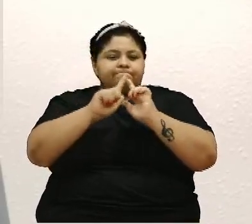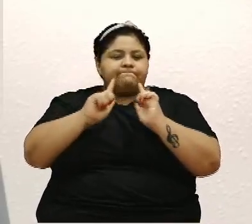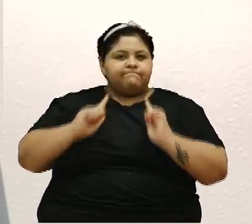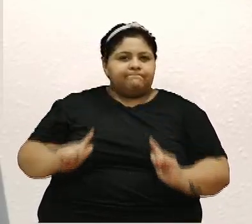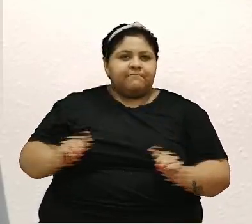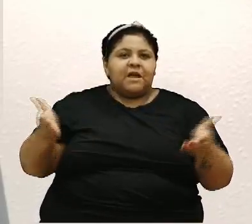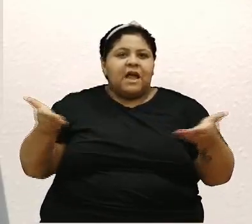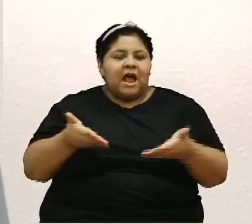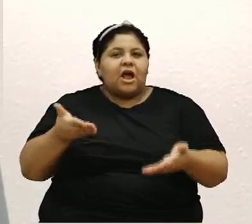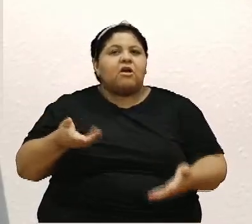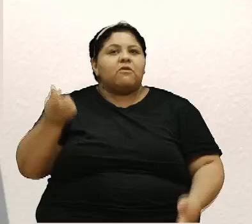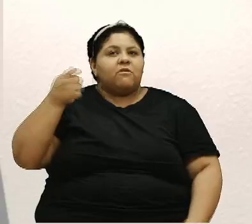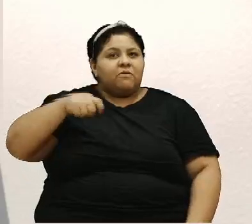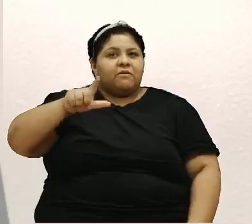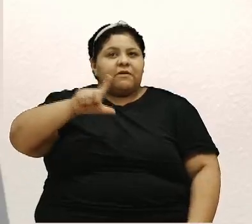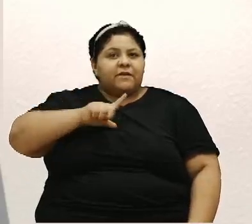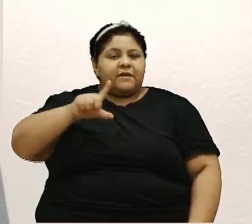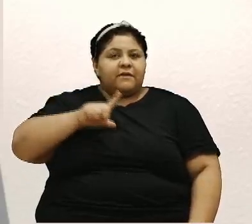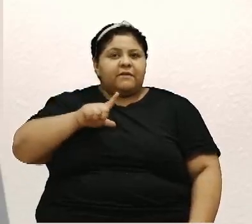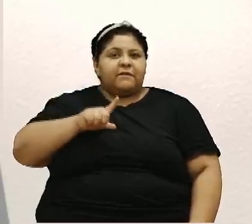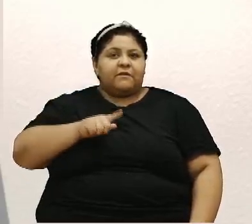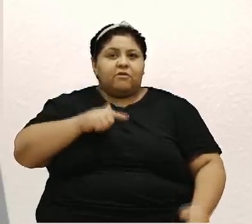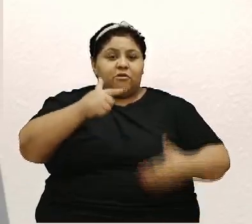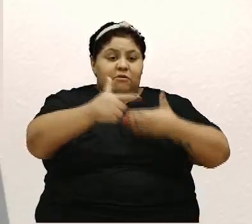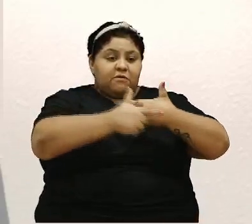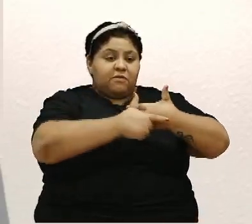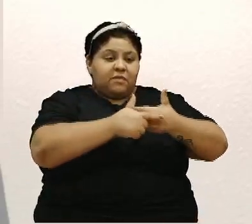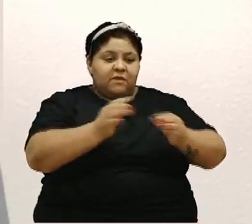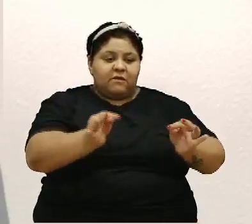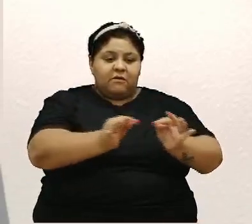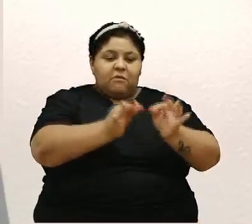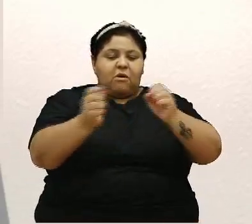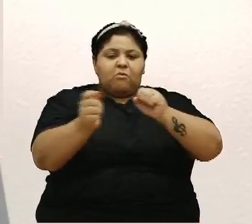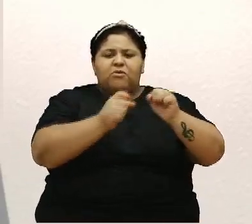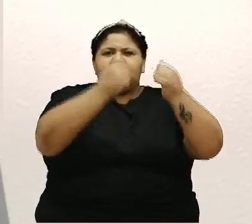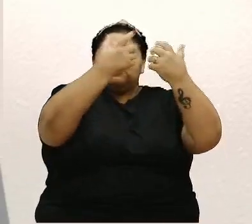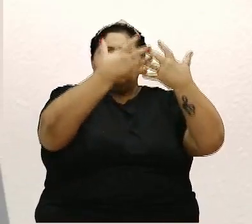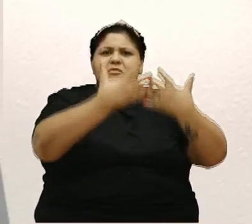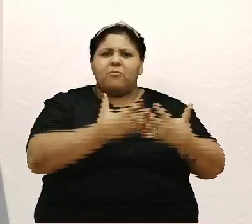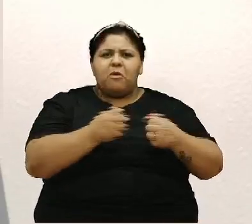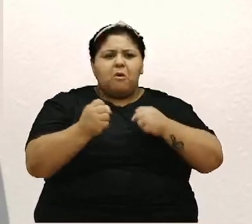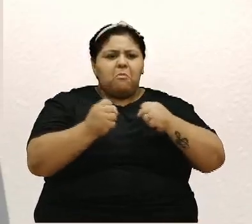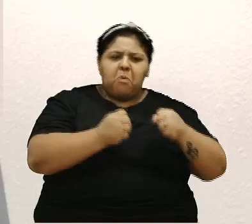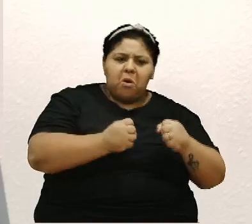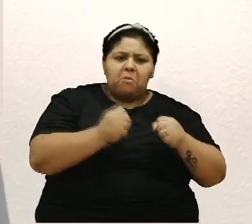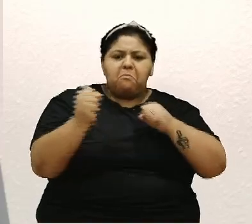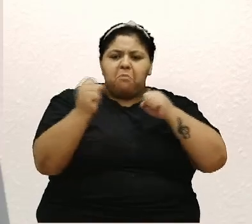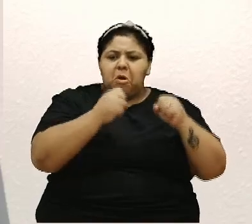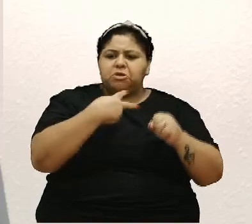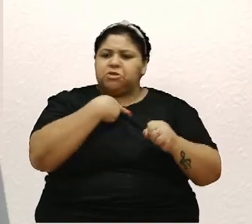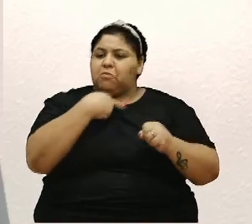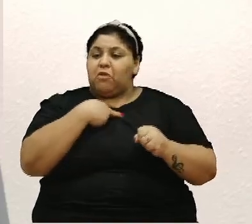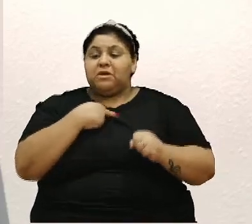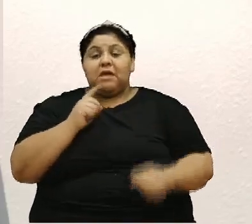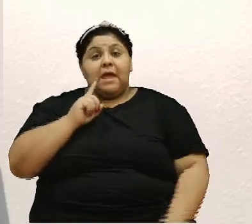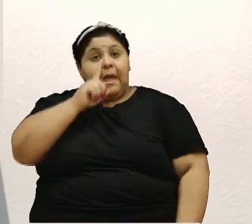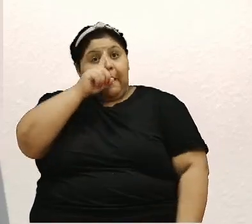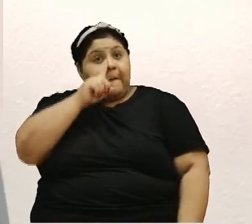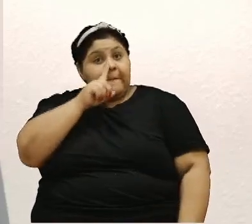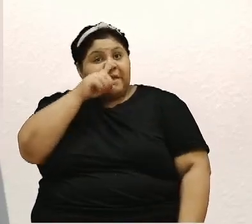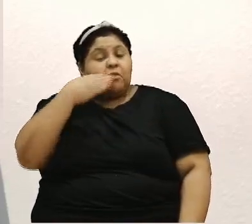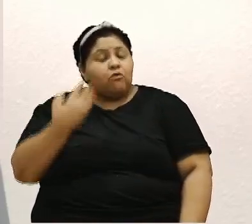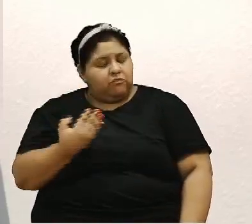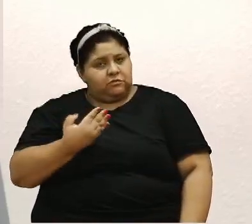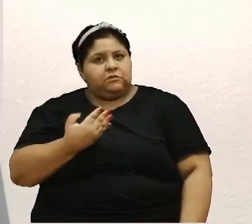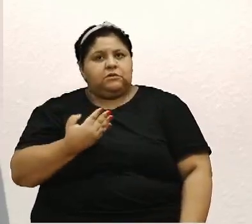é necessário que se tenham cargos técnicos também para poder dizer o que pode e o que não pode fazer. É arriscado, né? No mínimo